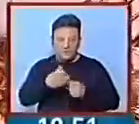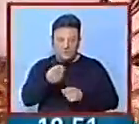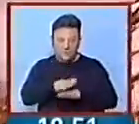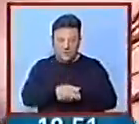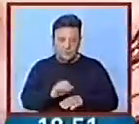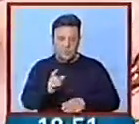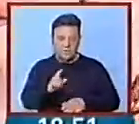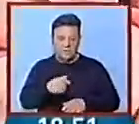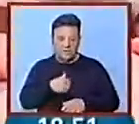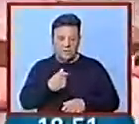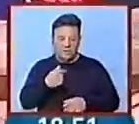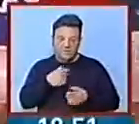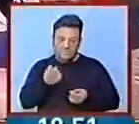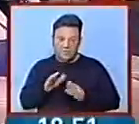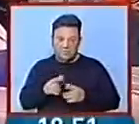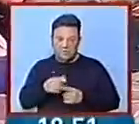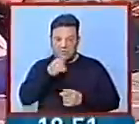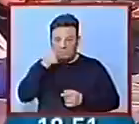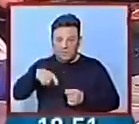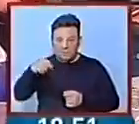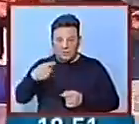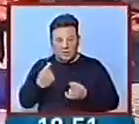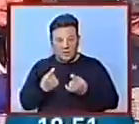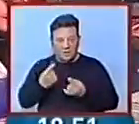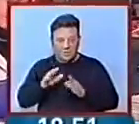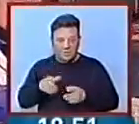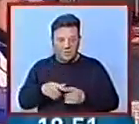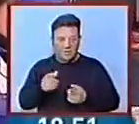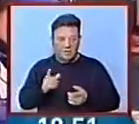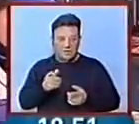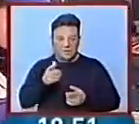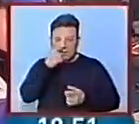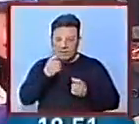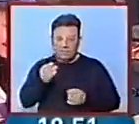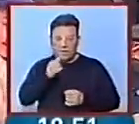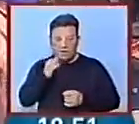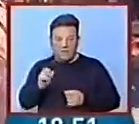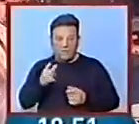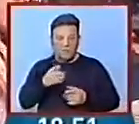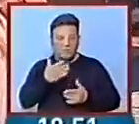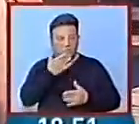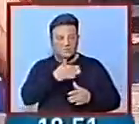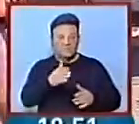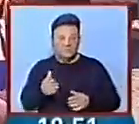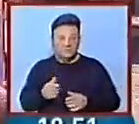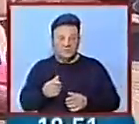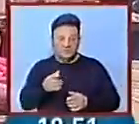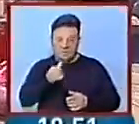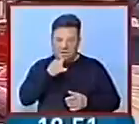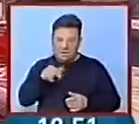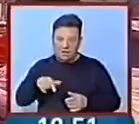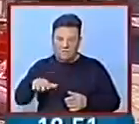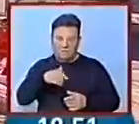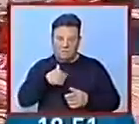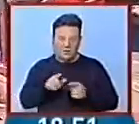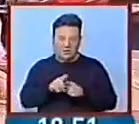isso? Vai, já não é um bocadinho, vai pingando alguma coisinha. E é mais, a clientela é mais algarvia ou mais dos sítios? É, algarvia, dos sítios, já